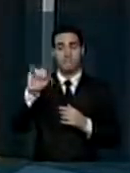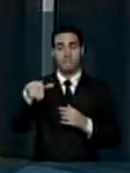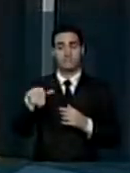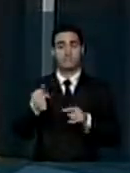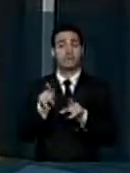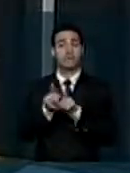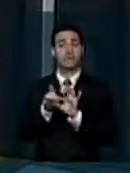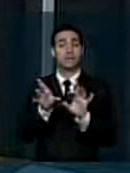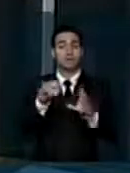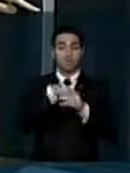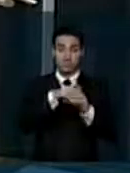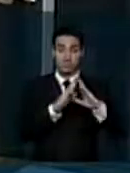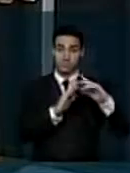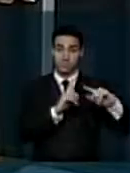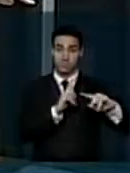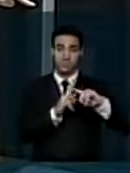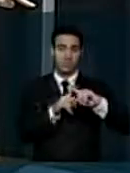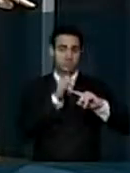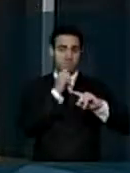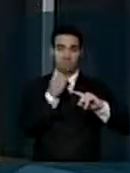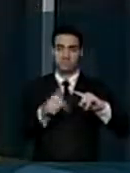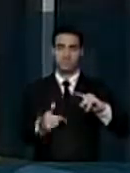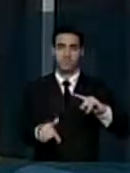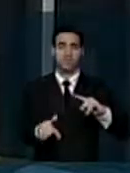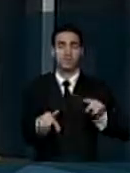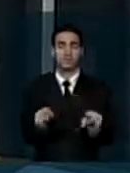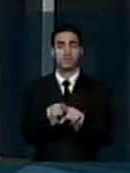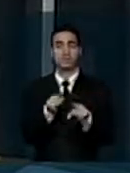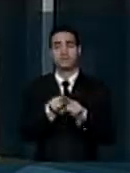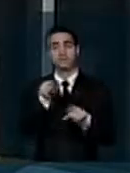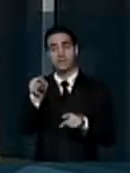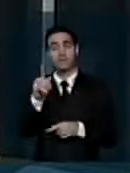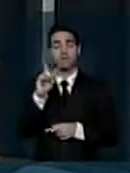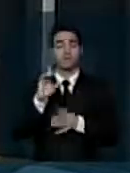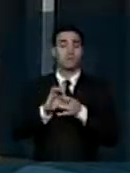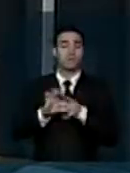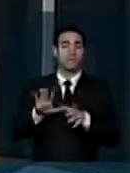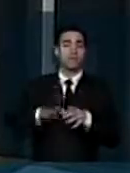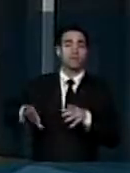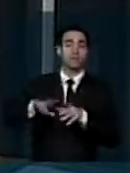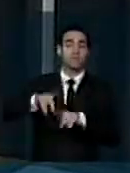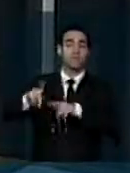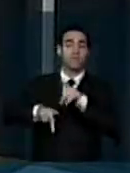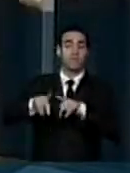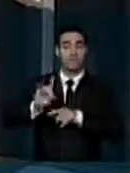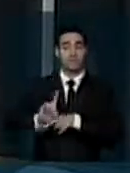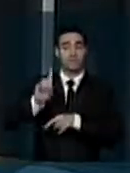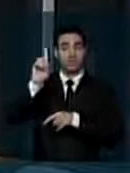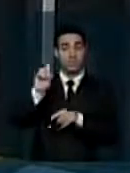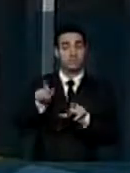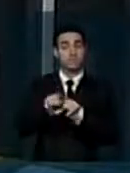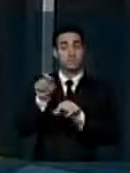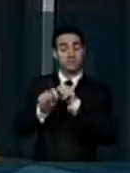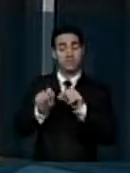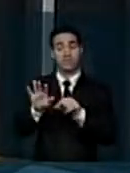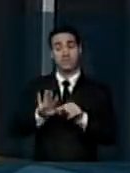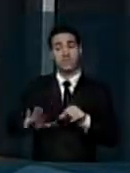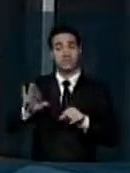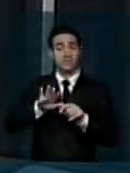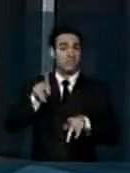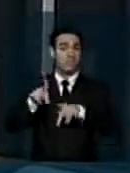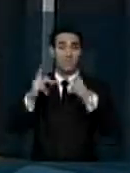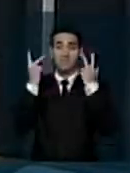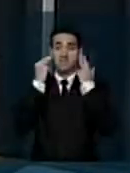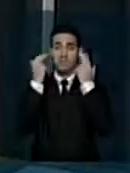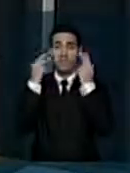dentro da igreja, que não existe, a liberdade do povo de Deus, do povo comum,